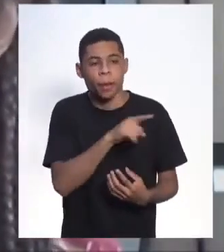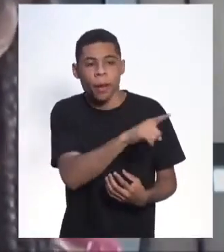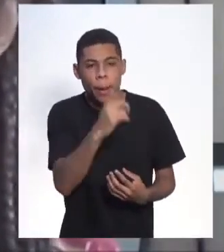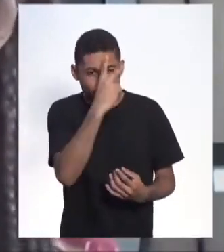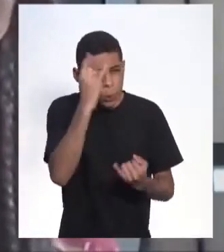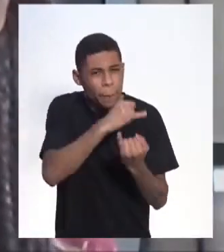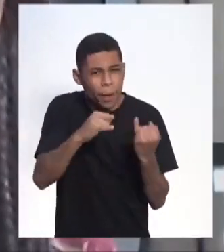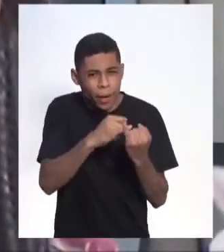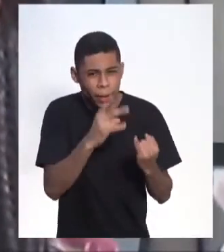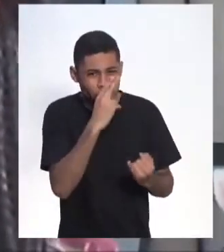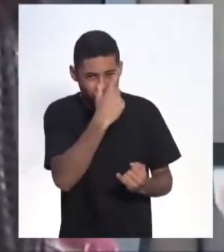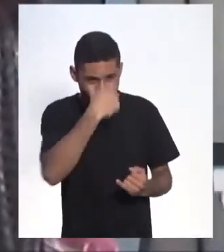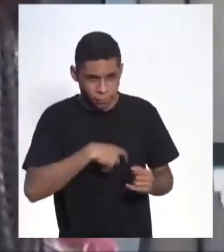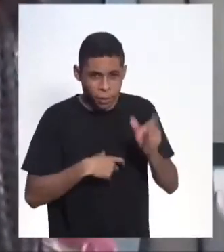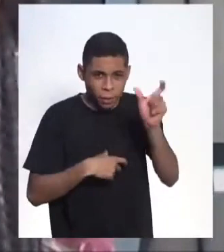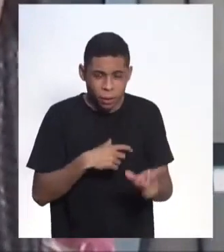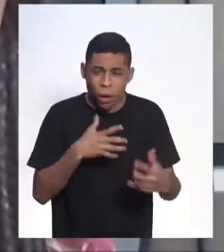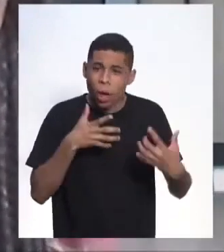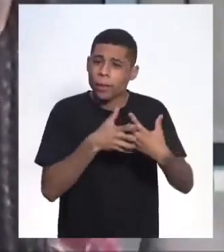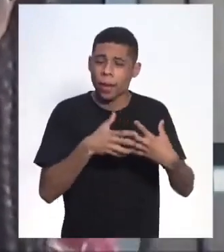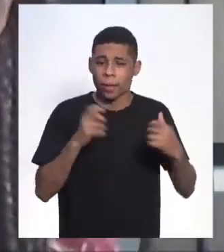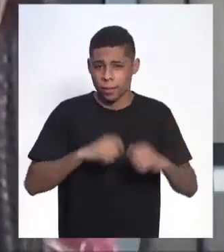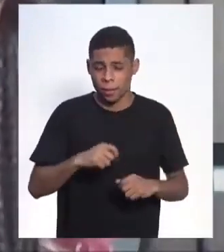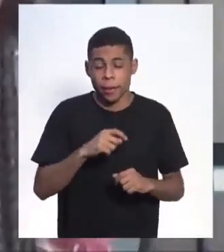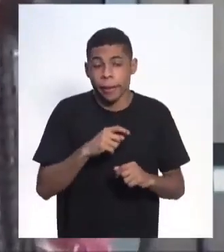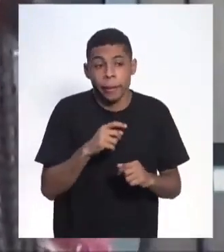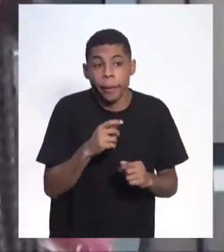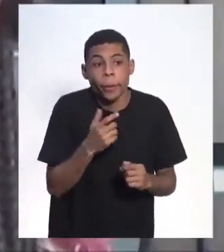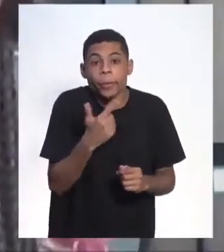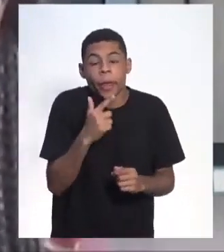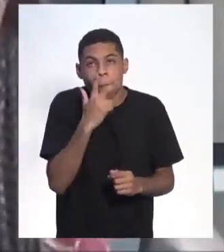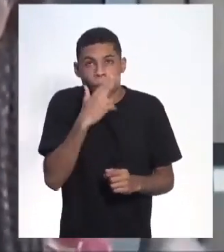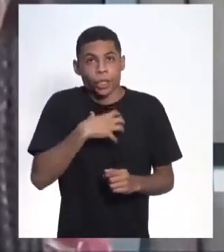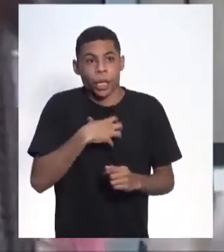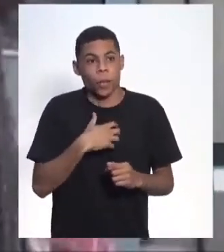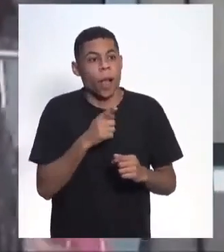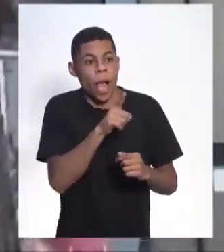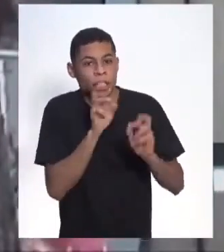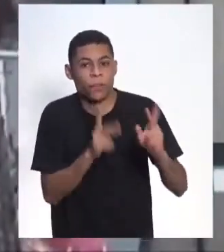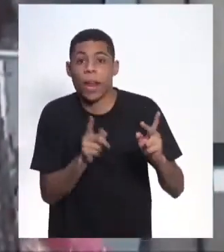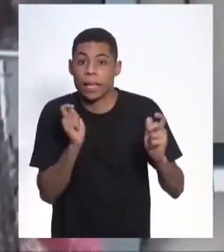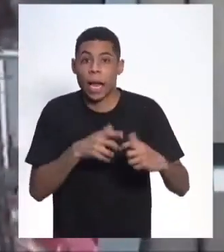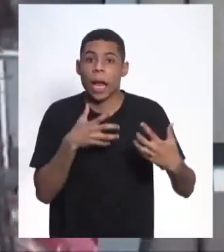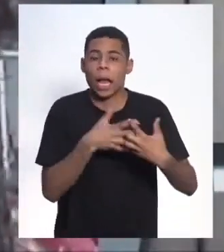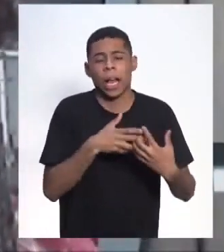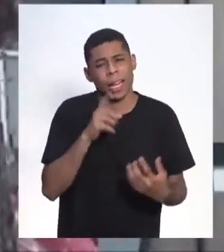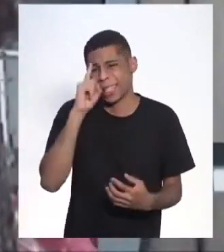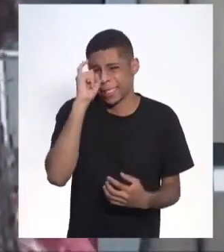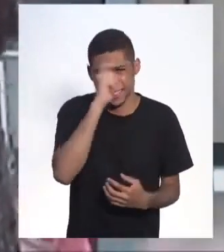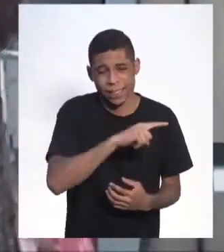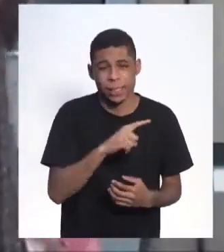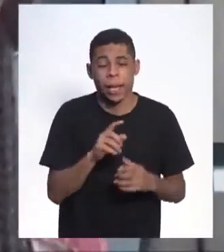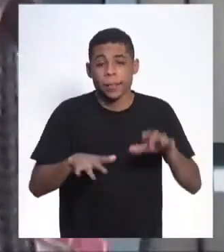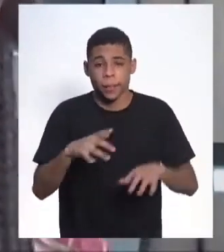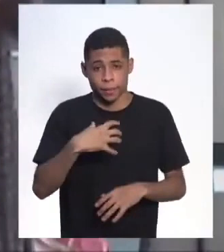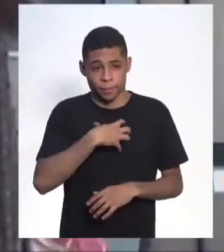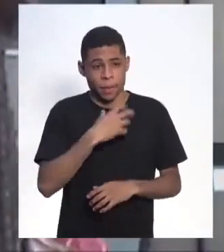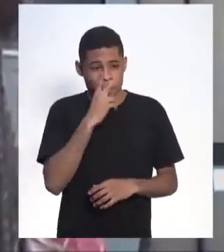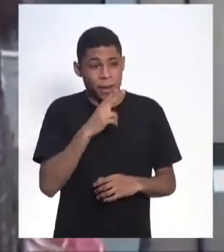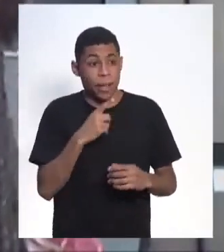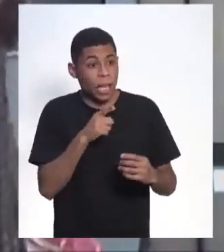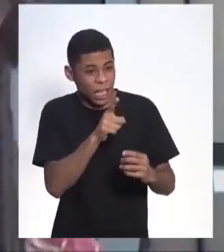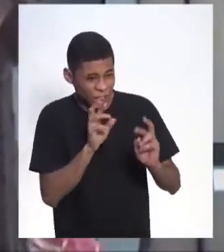semelhantes. E nós não temos uma socialização para a diferença. Então, a diferença, no senso comum, muitas vezes é